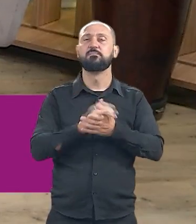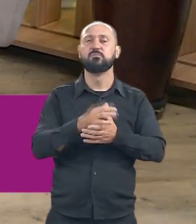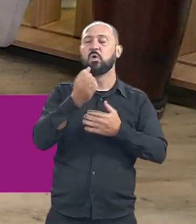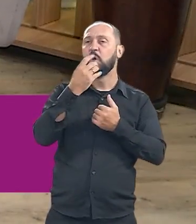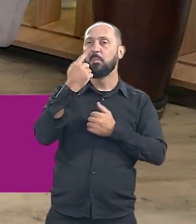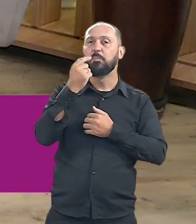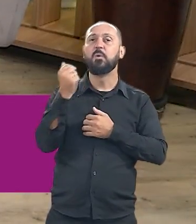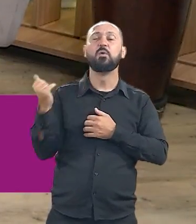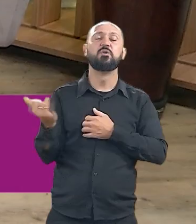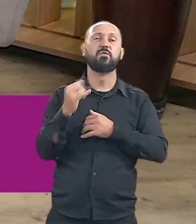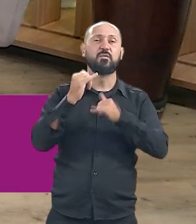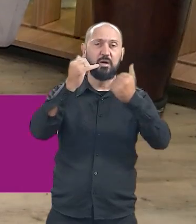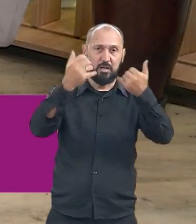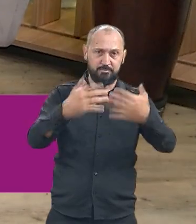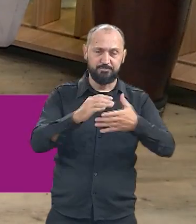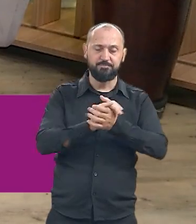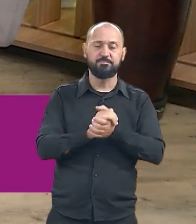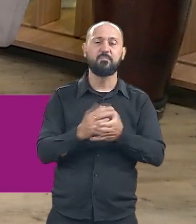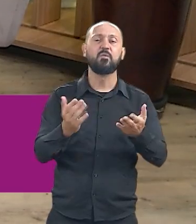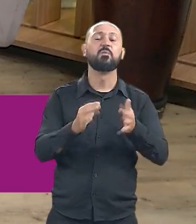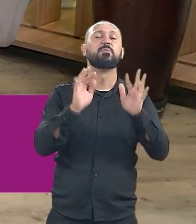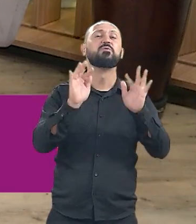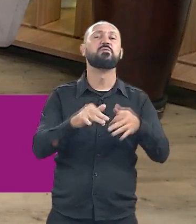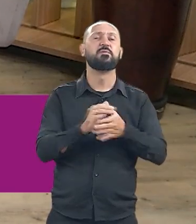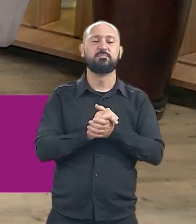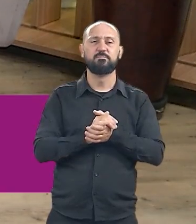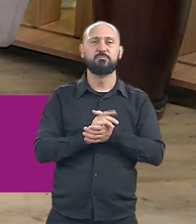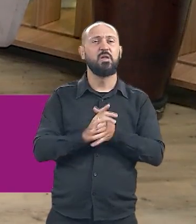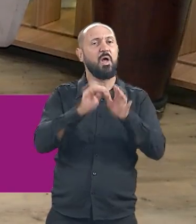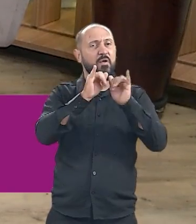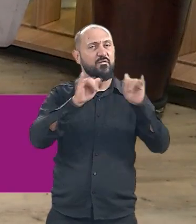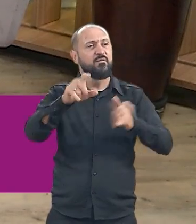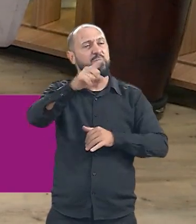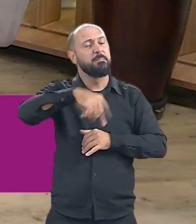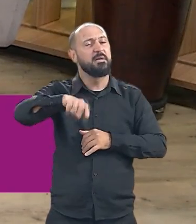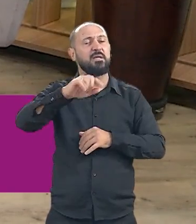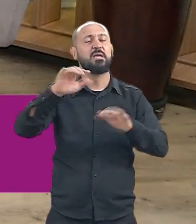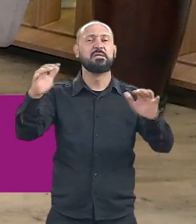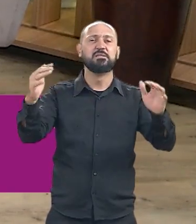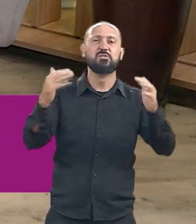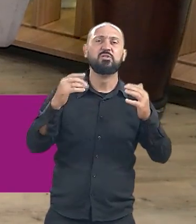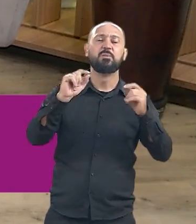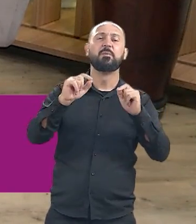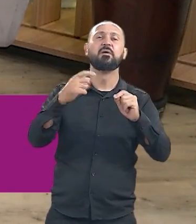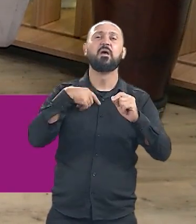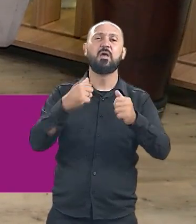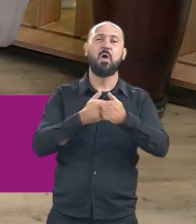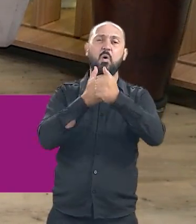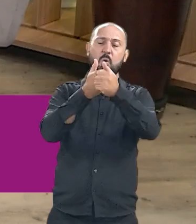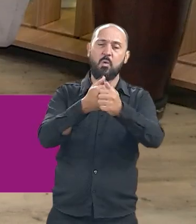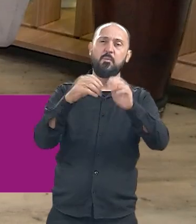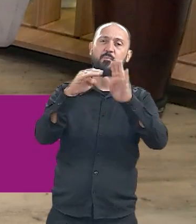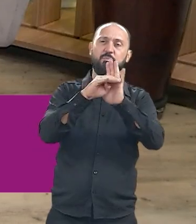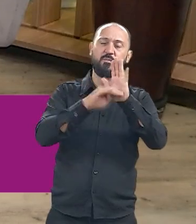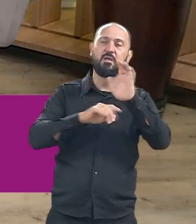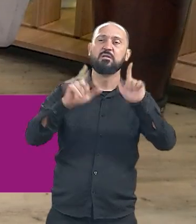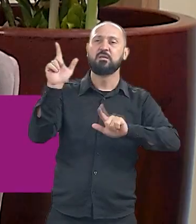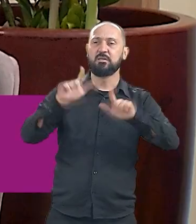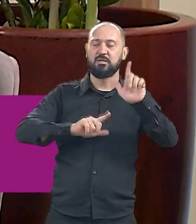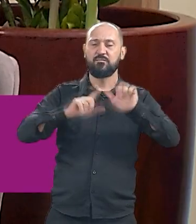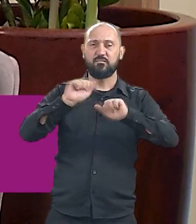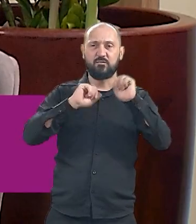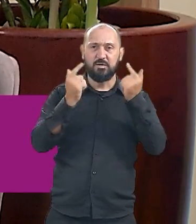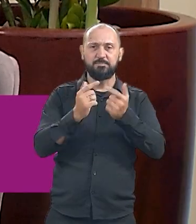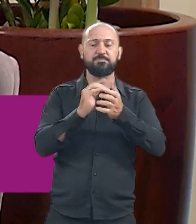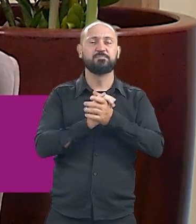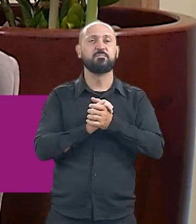gente finalizar, deixa uma mensagem aí para os nossos telespectadores, para quem acompanha a programação da TV Alemes, também já fazendo um